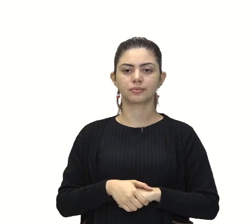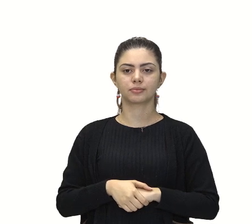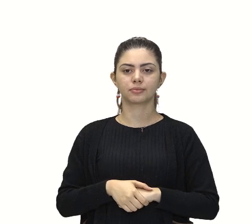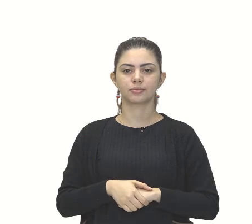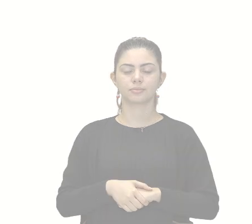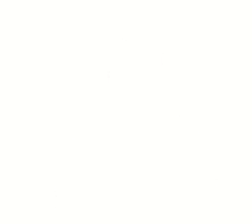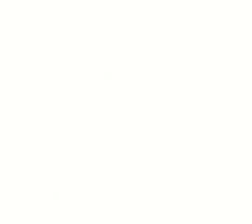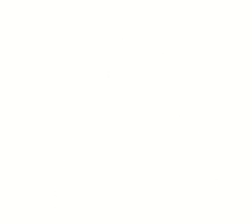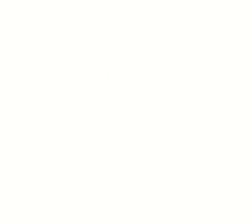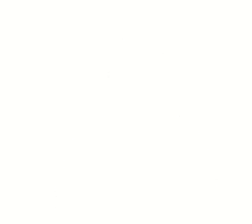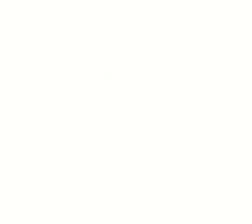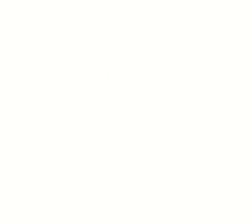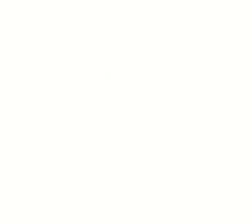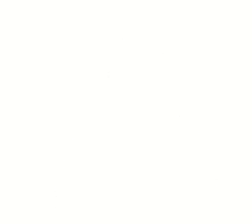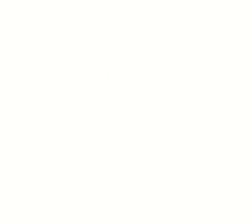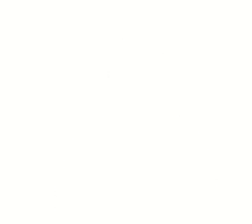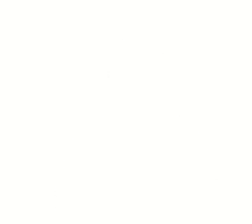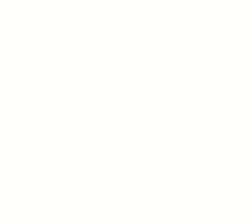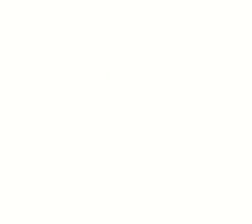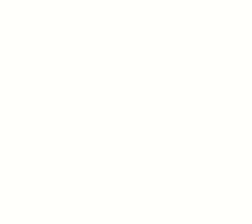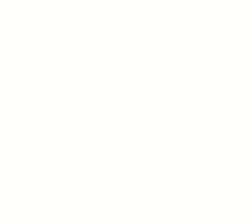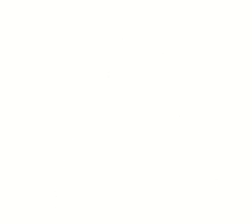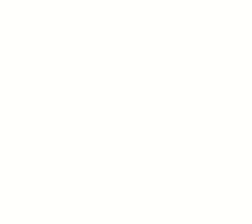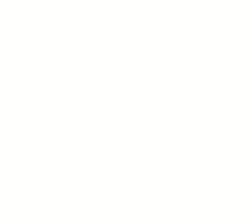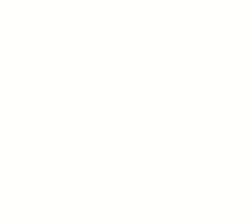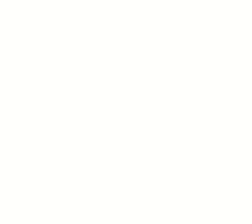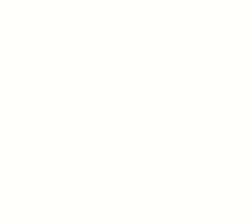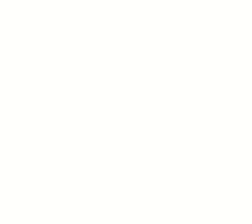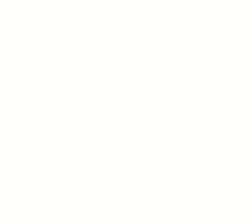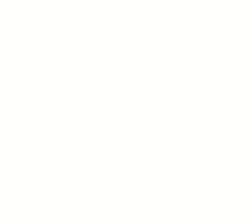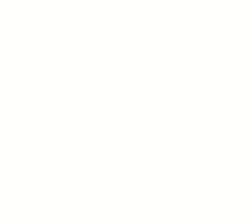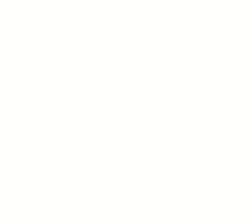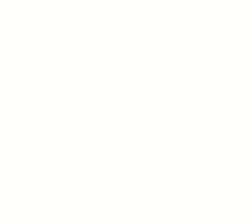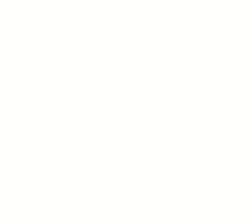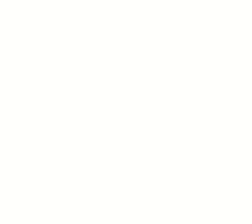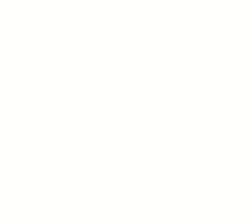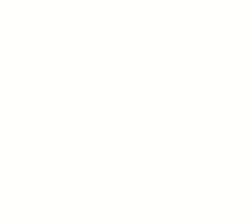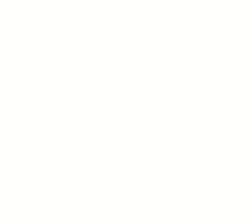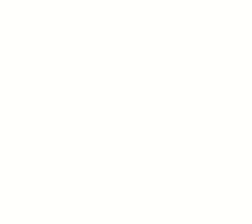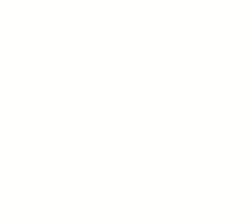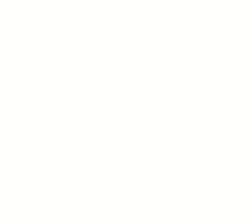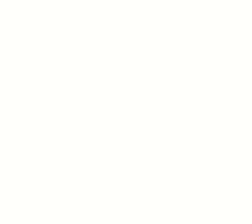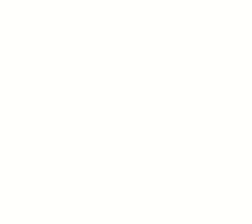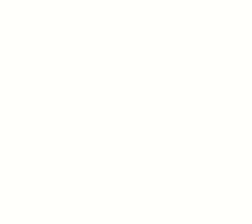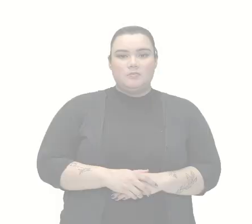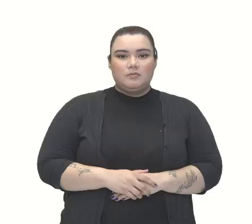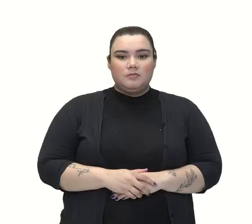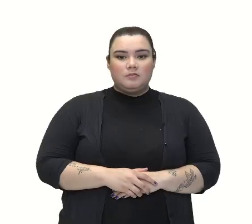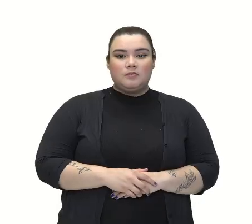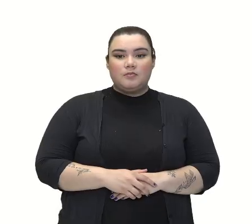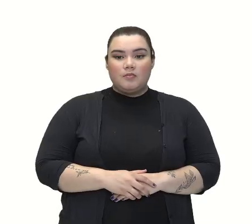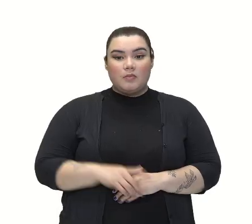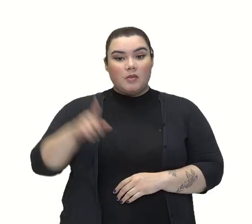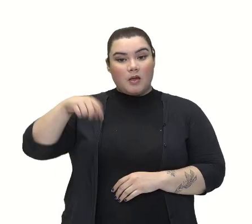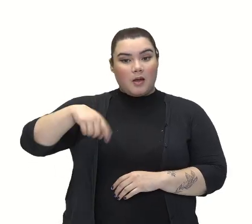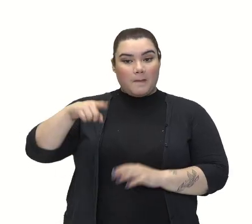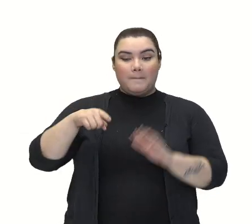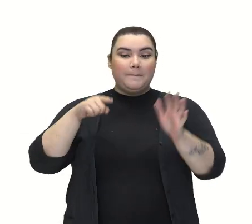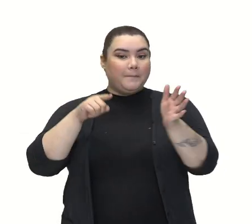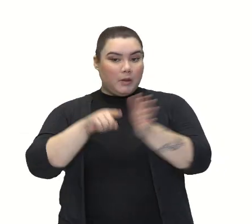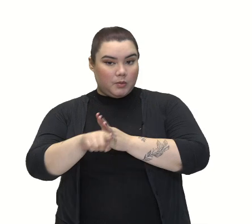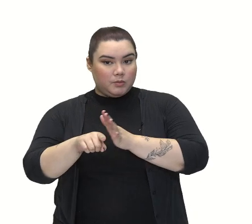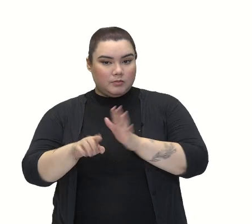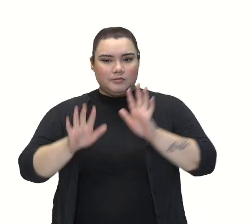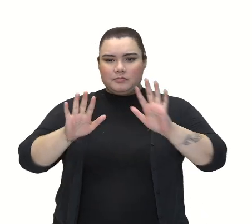As alunas do 8º ano já chegaram? É uma indagação, é uma pergunta. Mas aí vamos